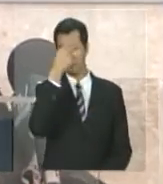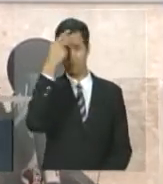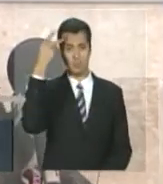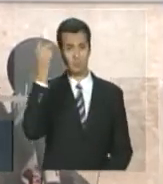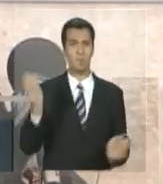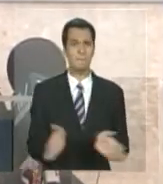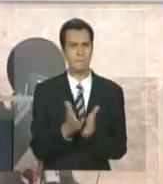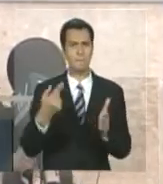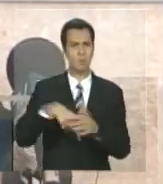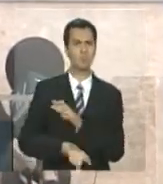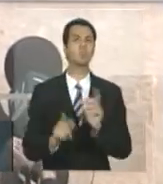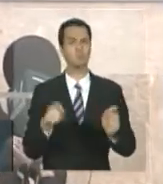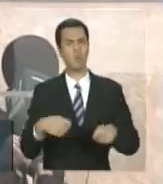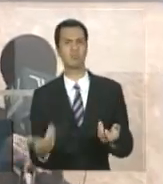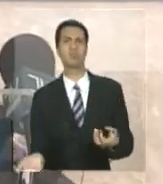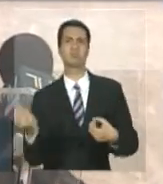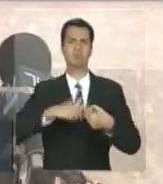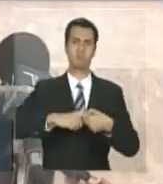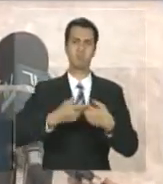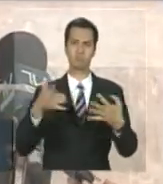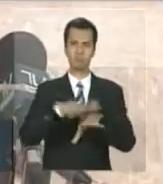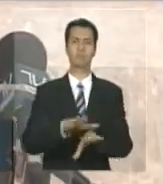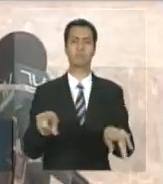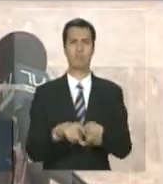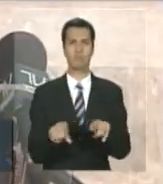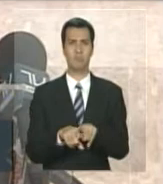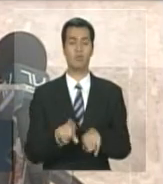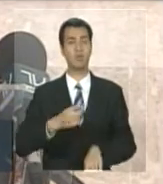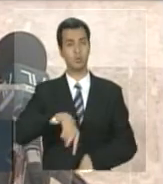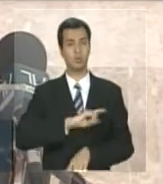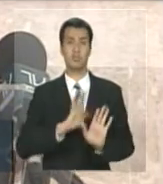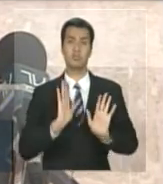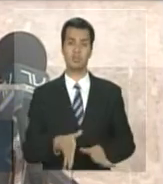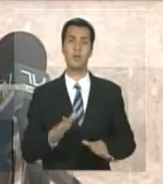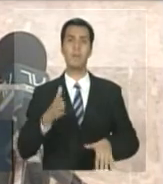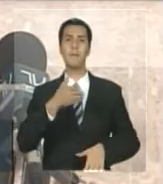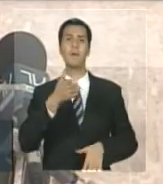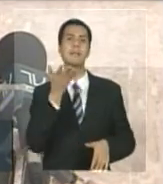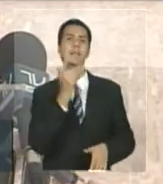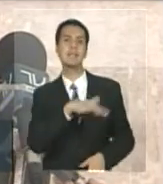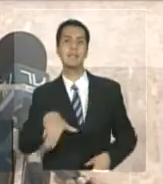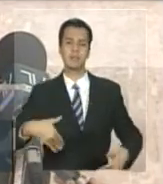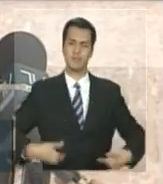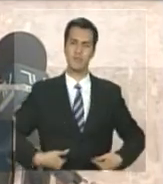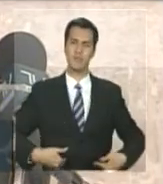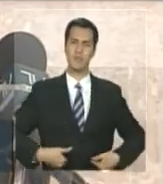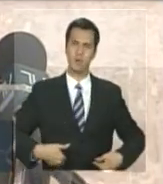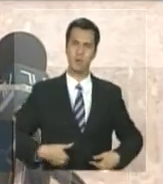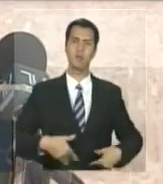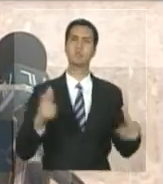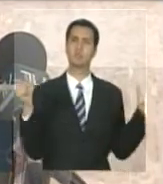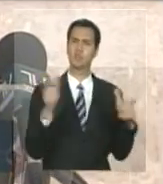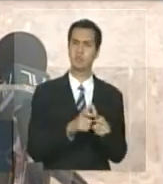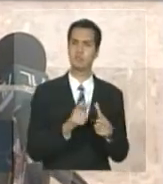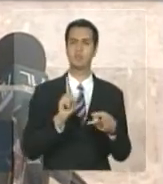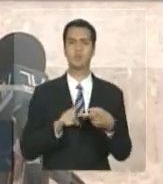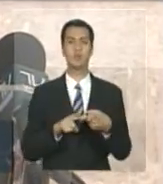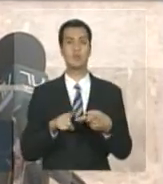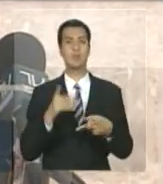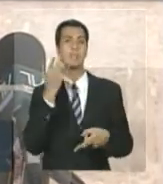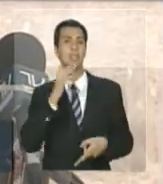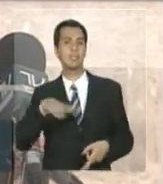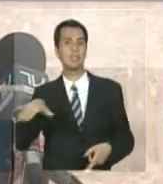exatamente porque nós estamos partindo desse patamar. Reduzimos desnutrição infantil, reduzimos mortalidade infantil, mortalidade materna,